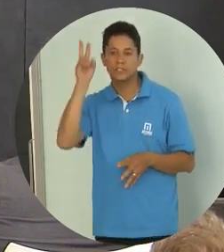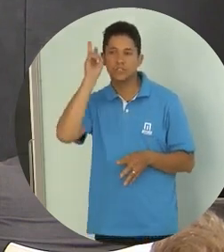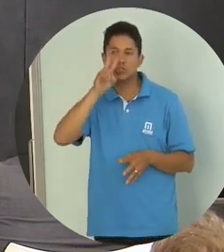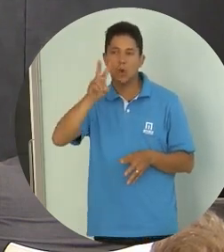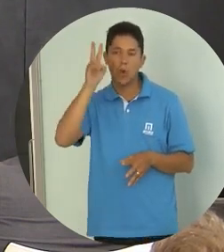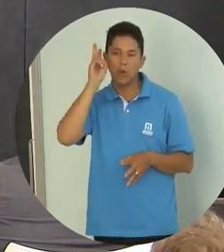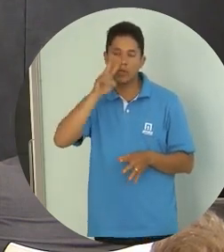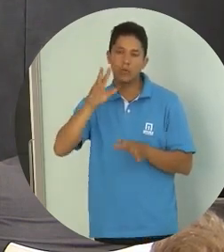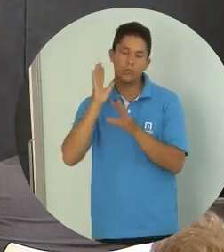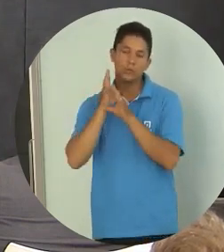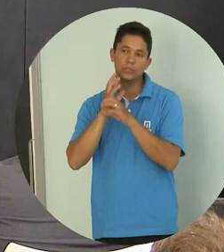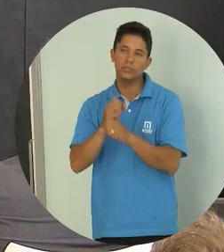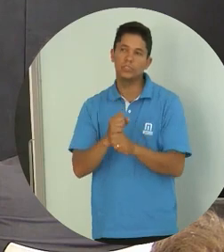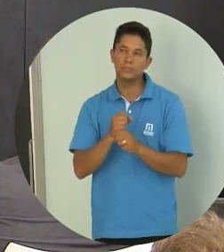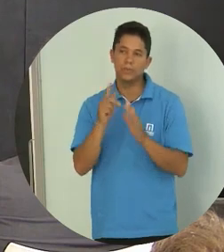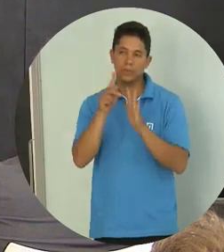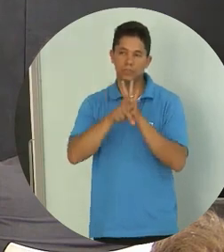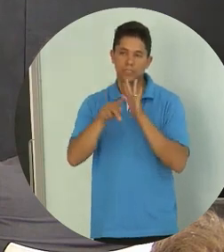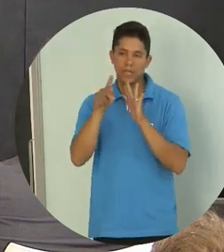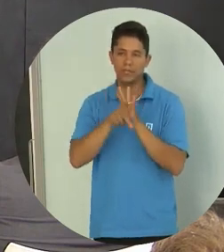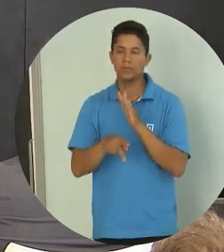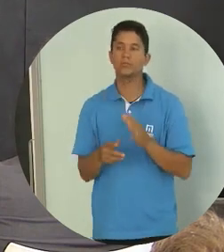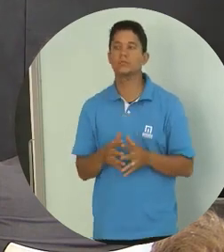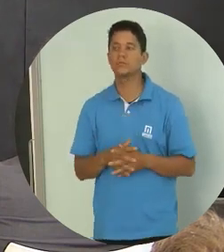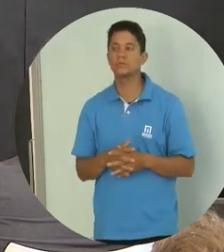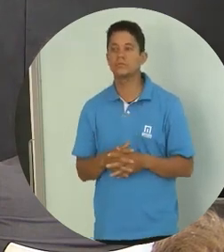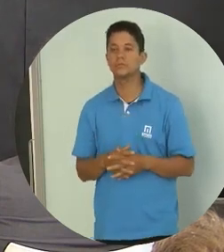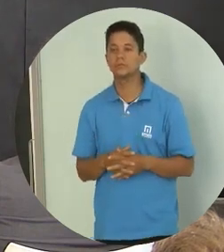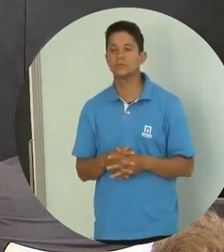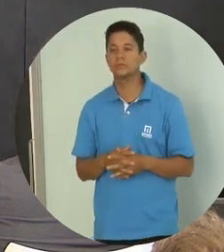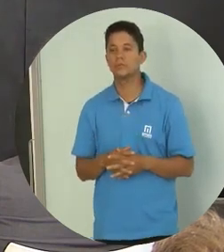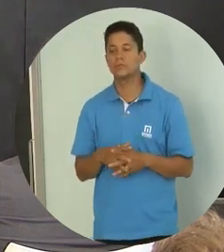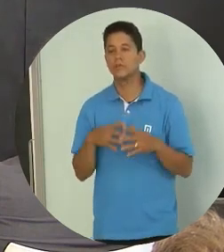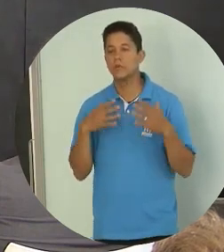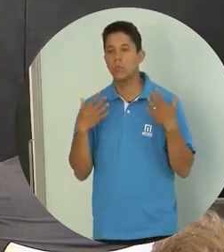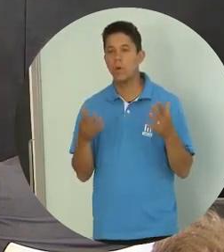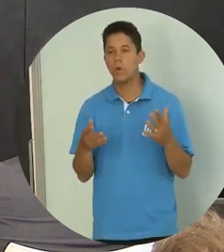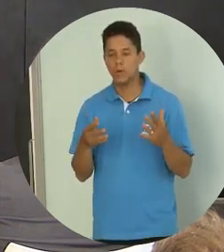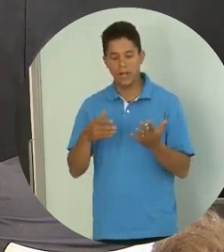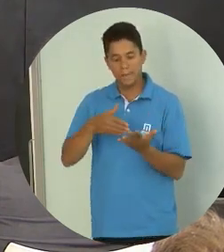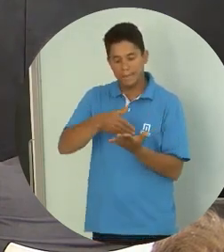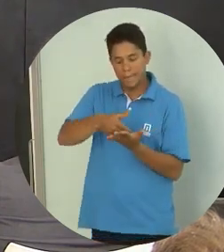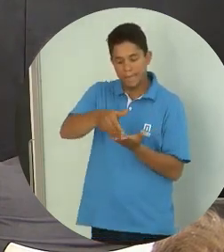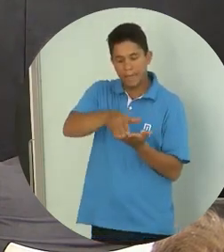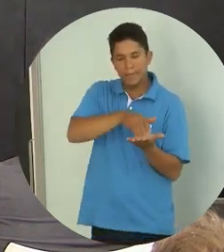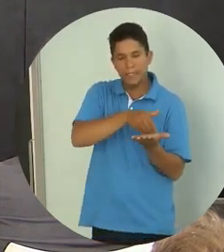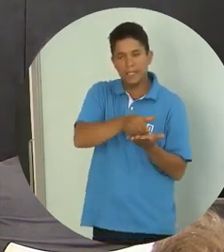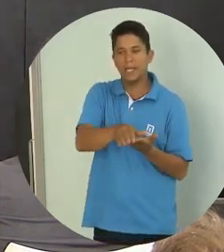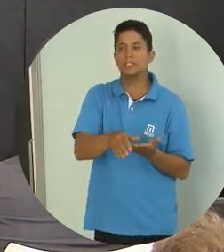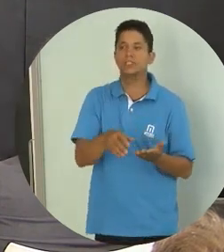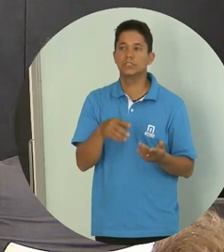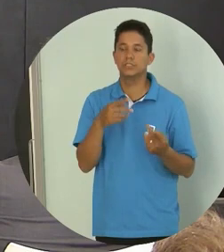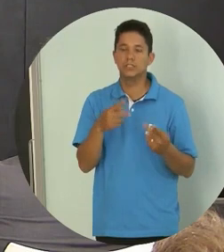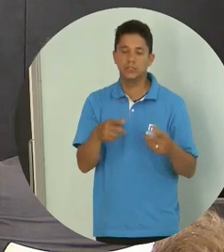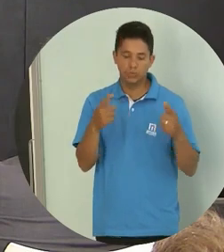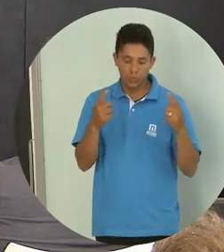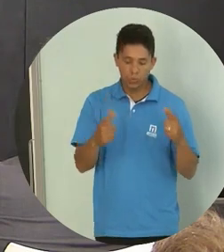projetos, qual que é a permeabilidade no material que a gente está injetando, qual local que a gente está injetando, se